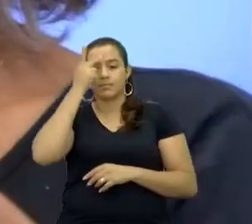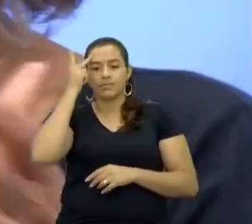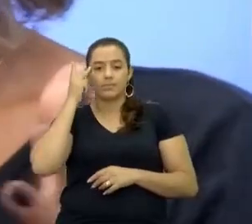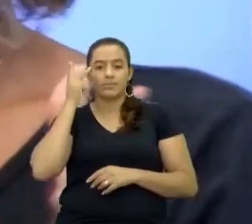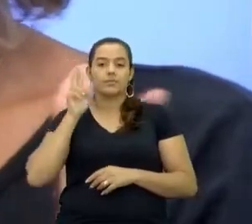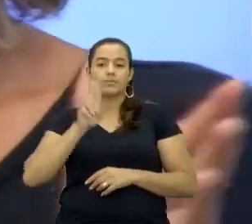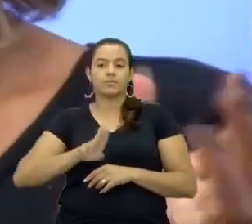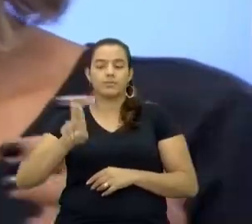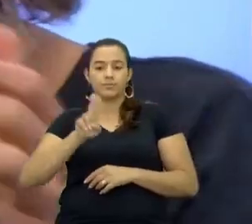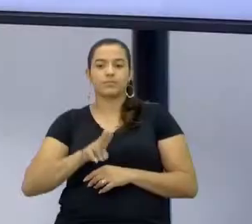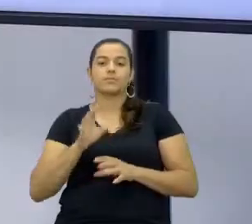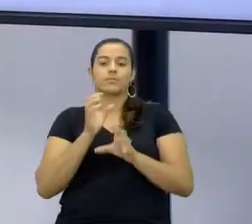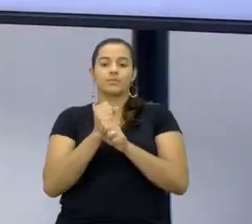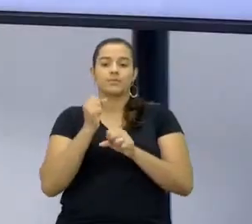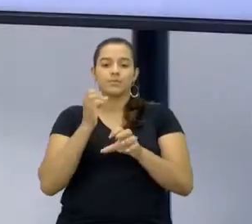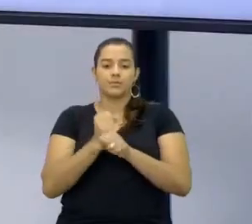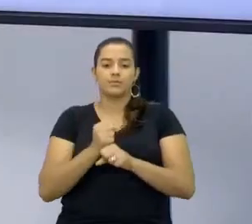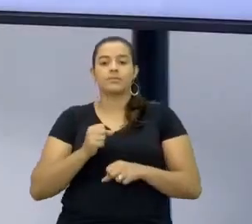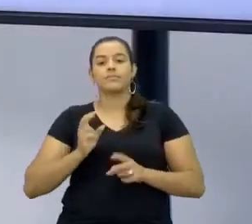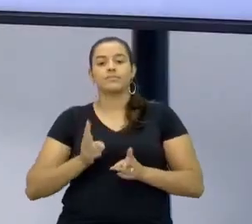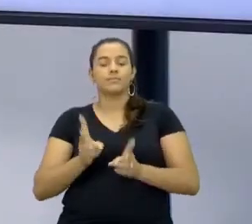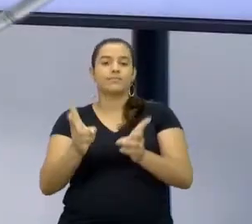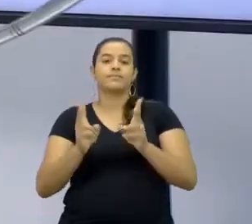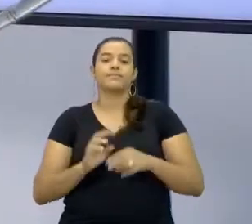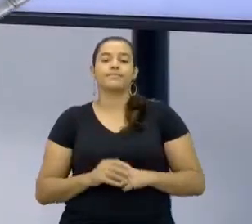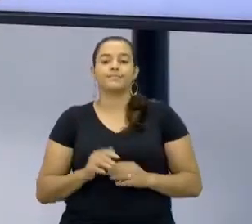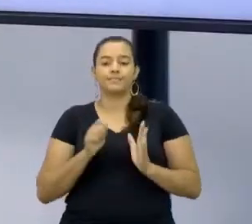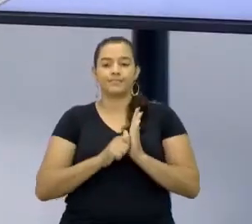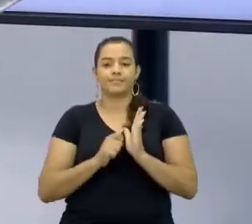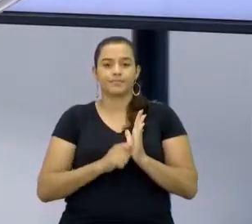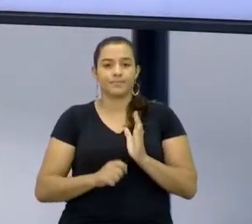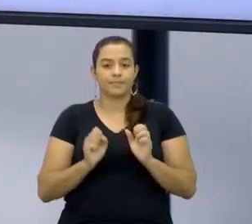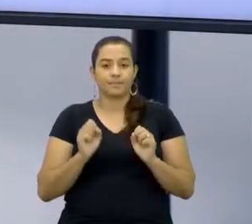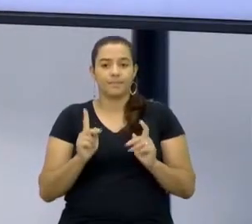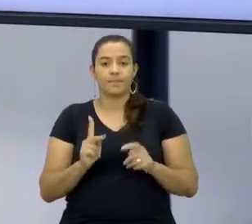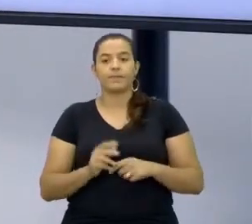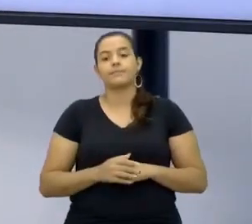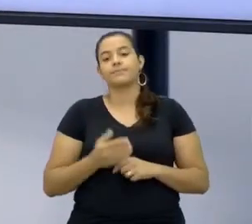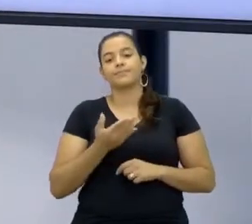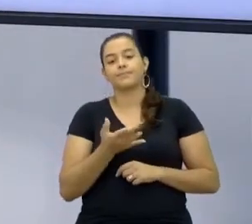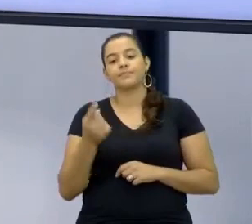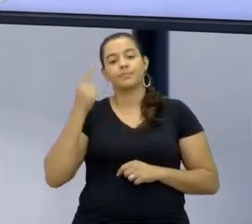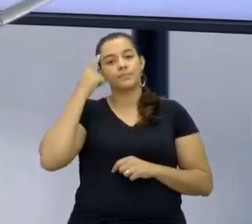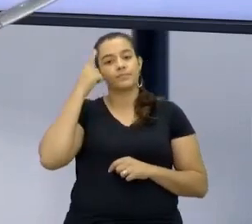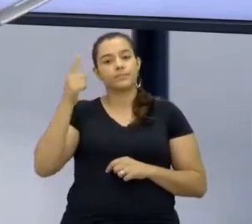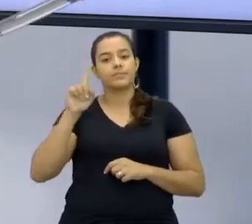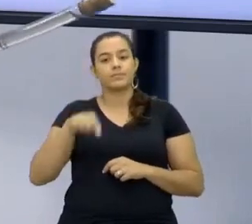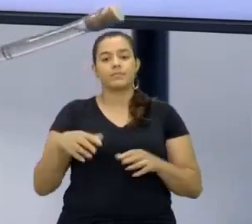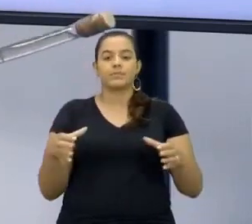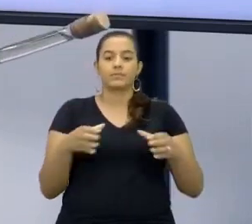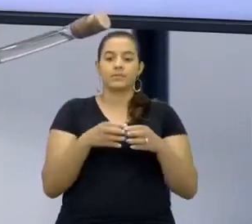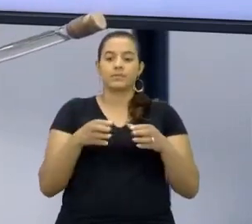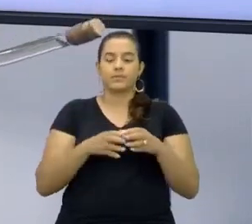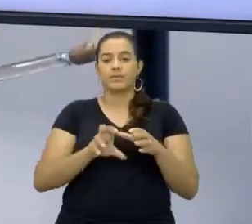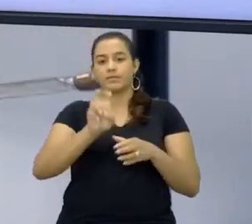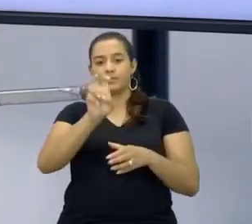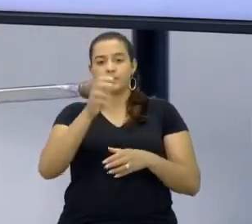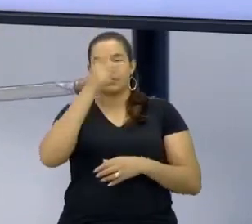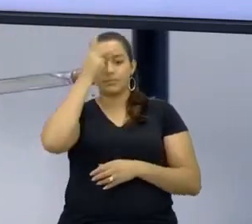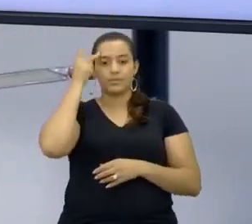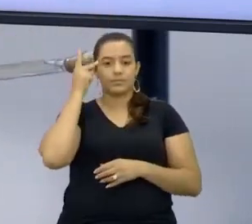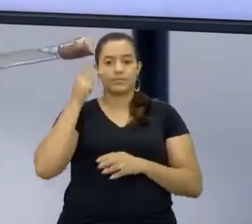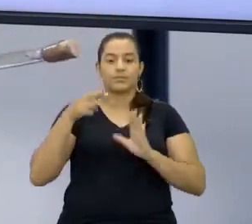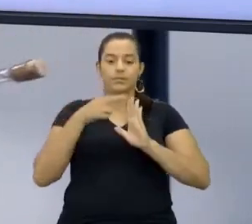mesma pessoa contando e fazendo as medições e anotações. A ideia é que vocês façam aí em grupos de 5 pessoas, tá bom?